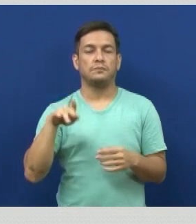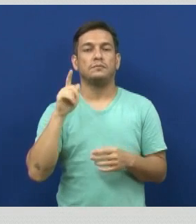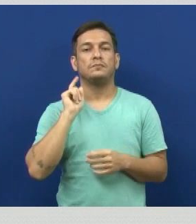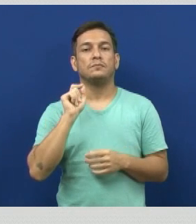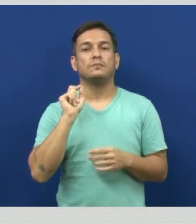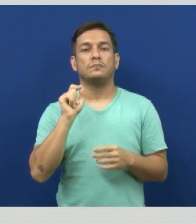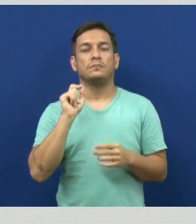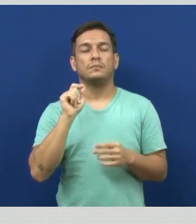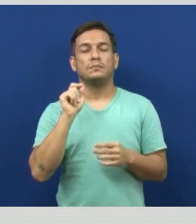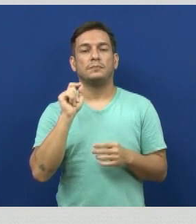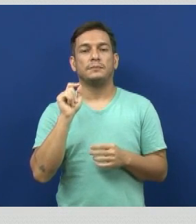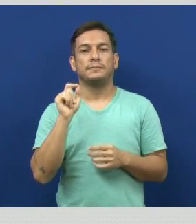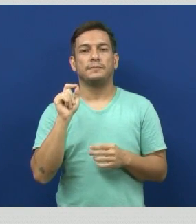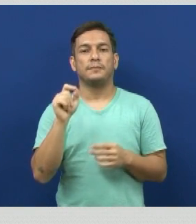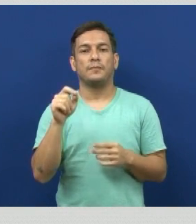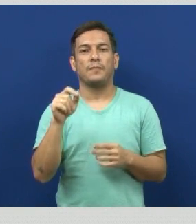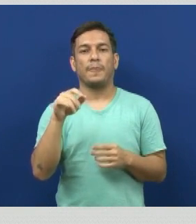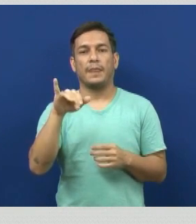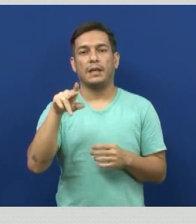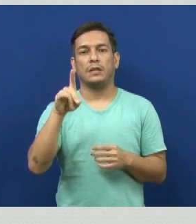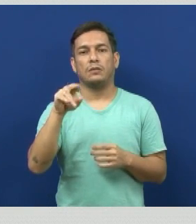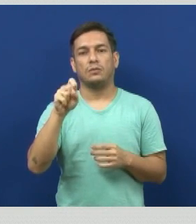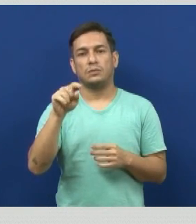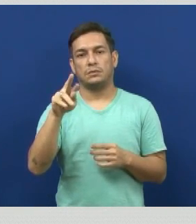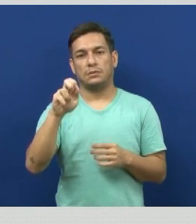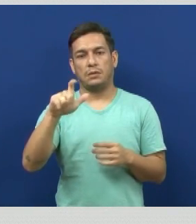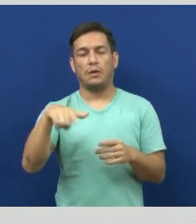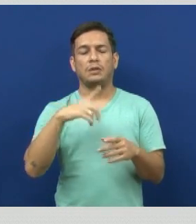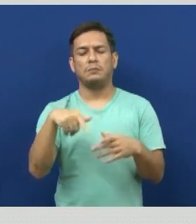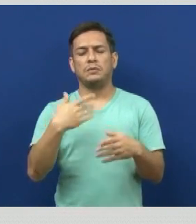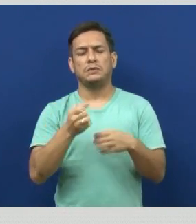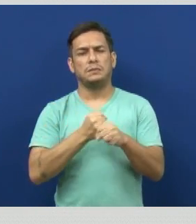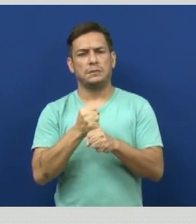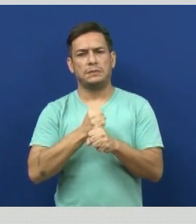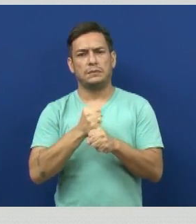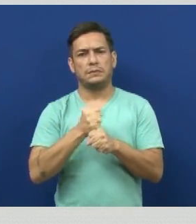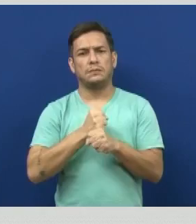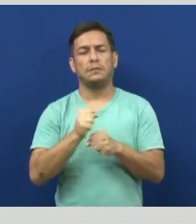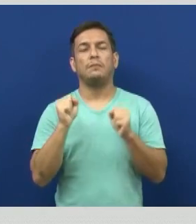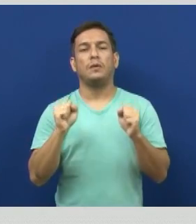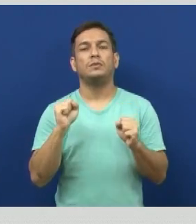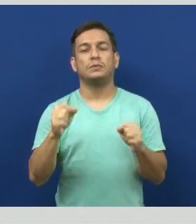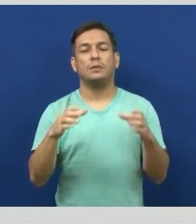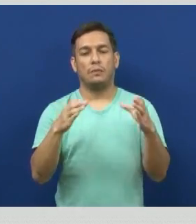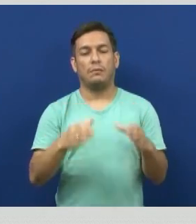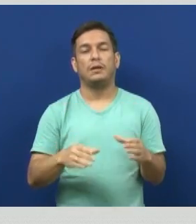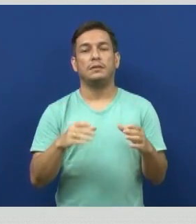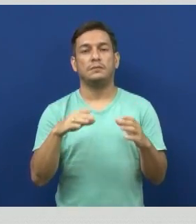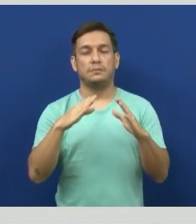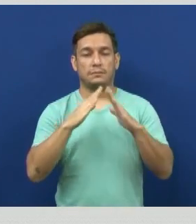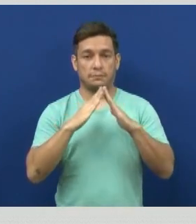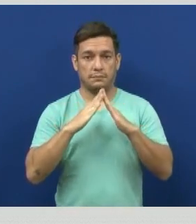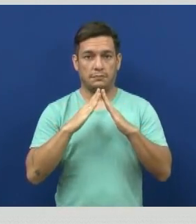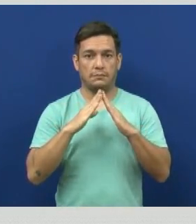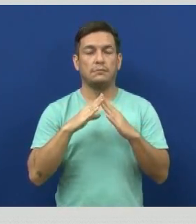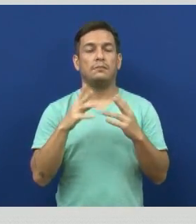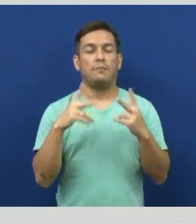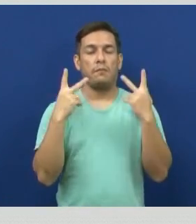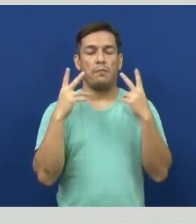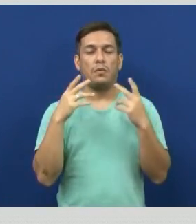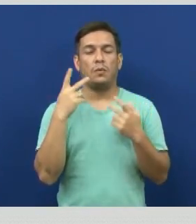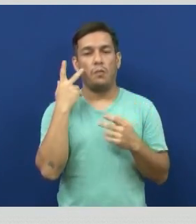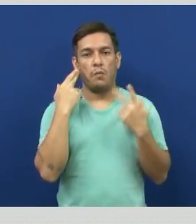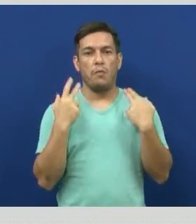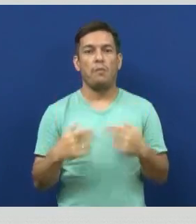função predominantemente industrial, anos depois pode ser um bairro residencial. Isso é muito comum